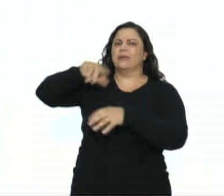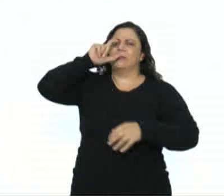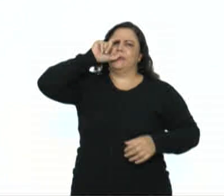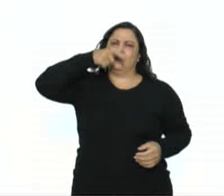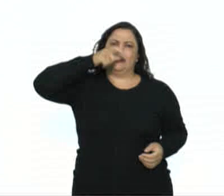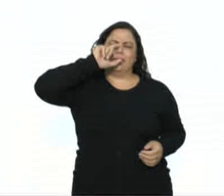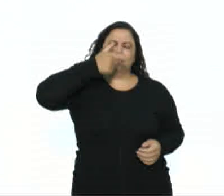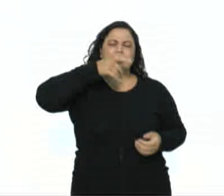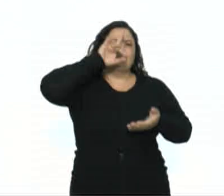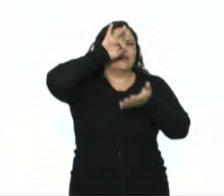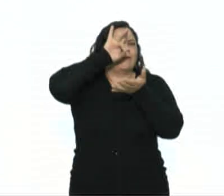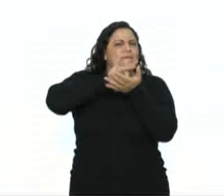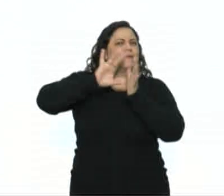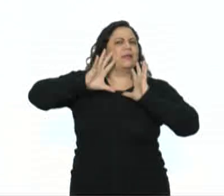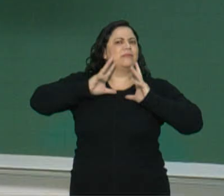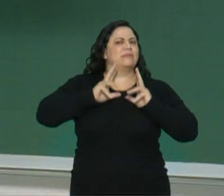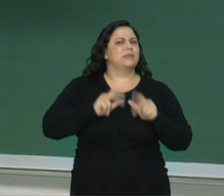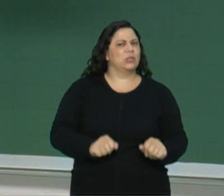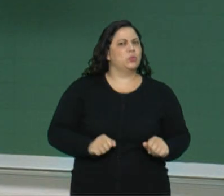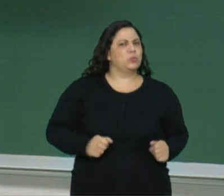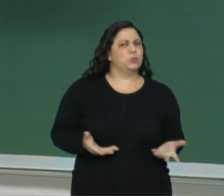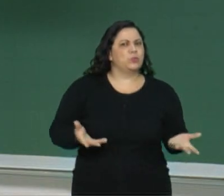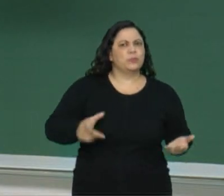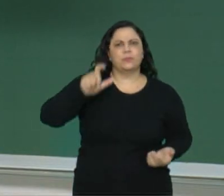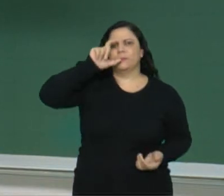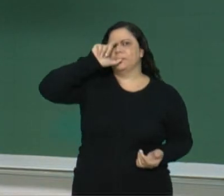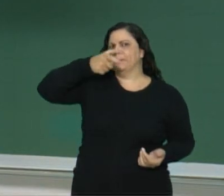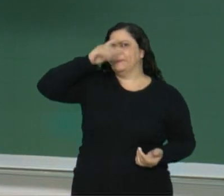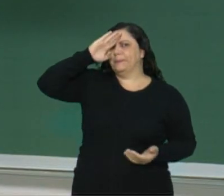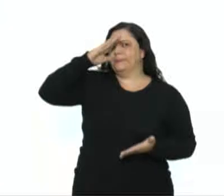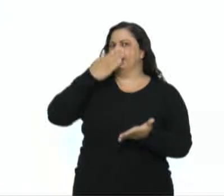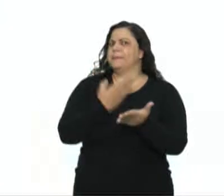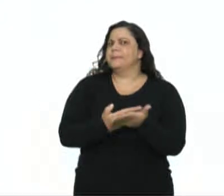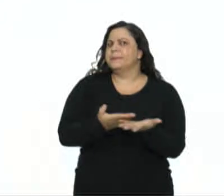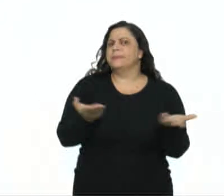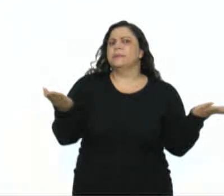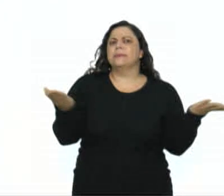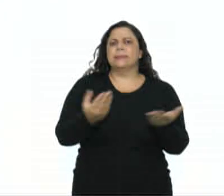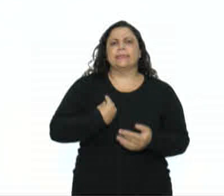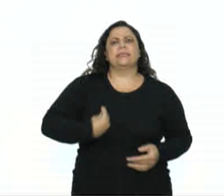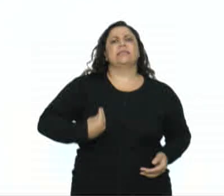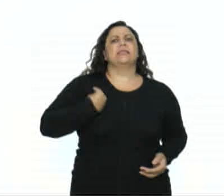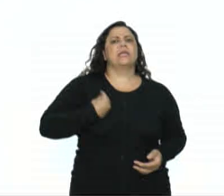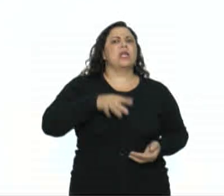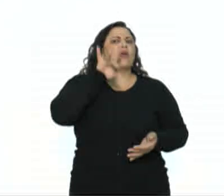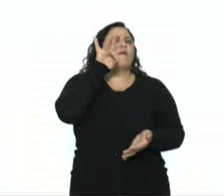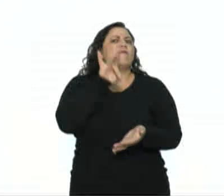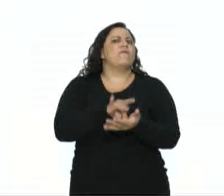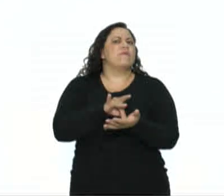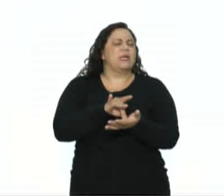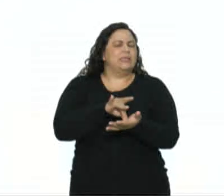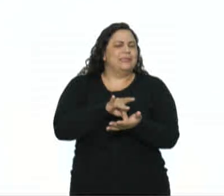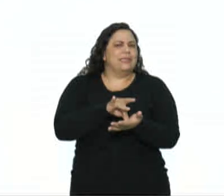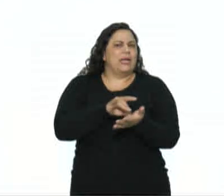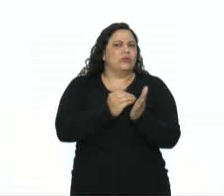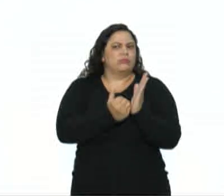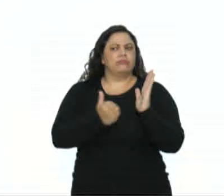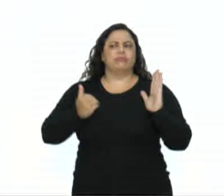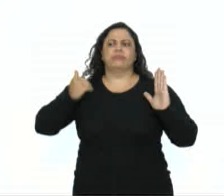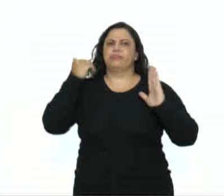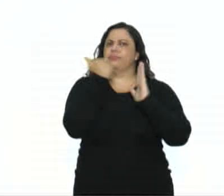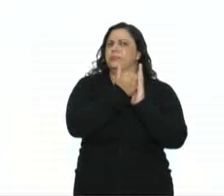verdade absoluta? Descartes acreditava na existência de uma verdade absoluta e, mais do que